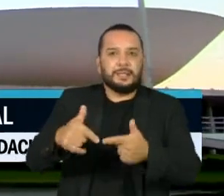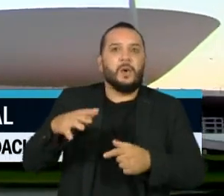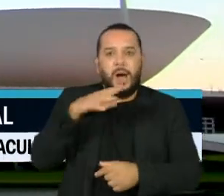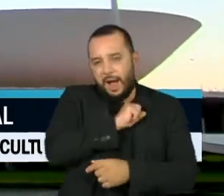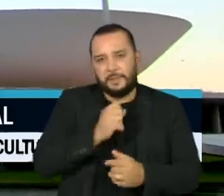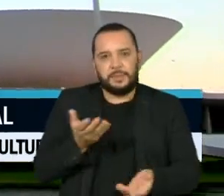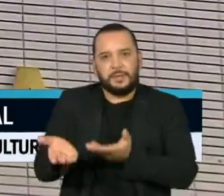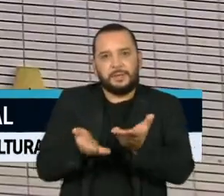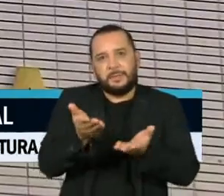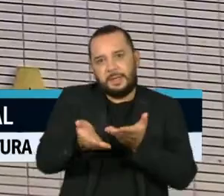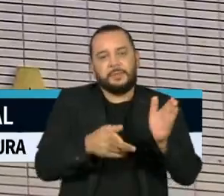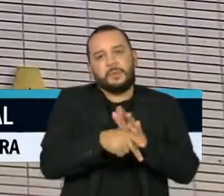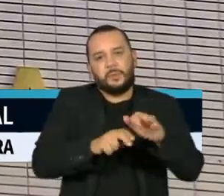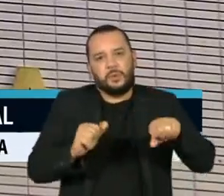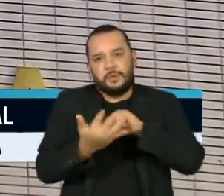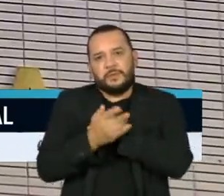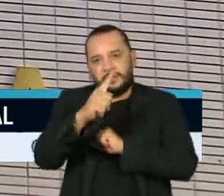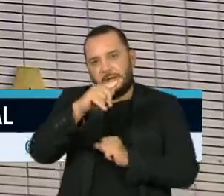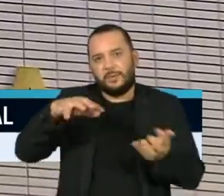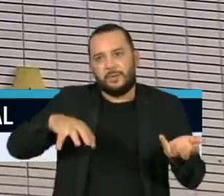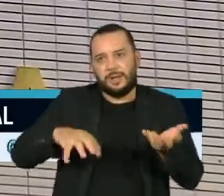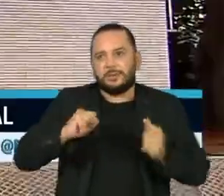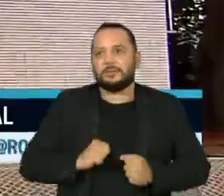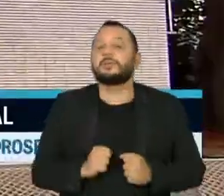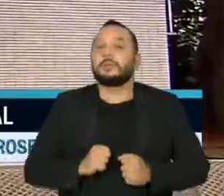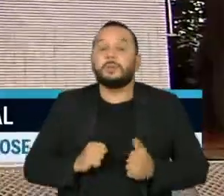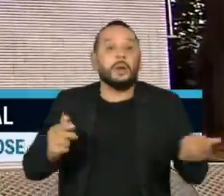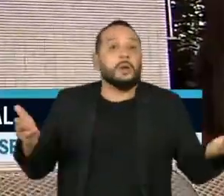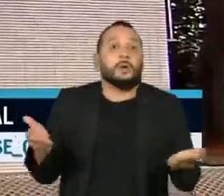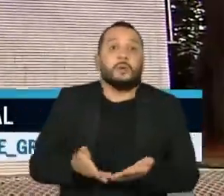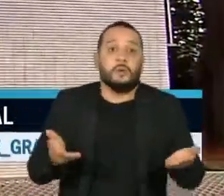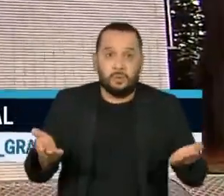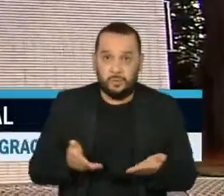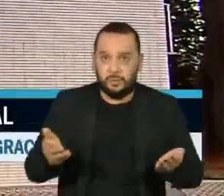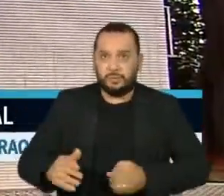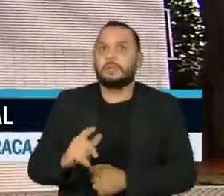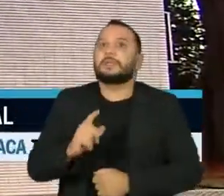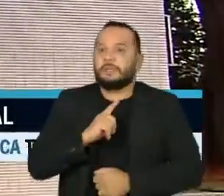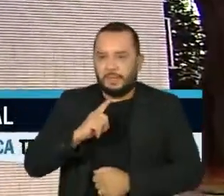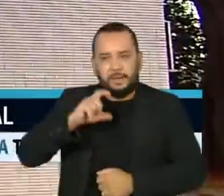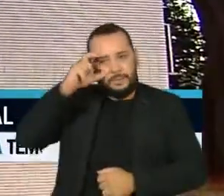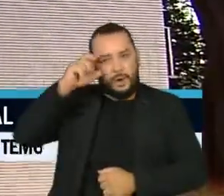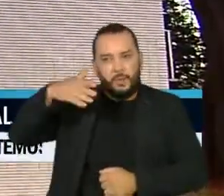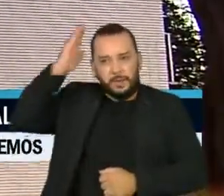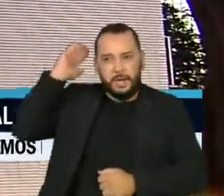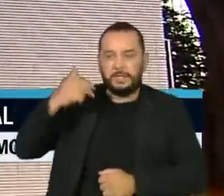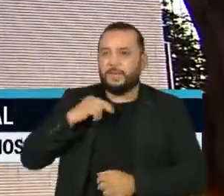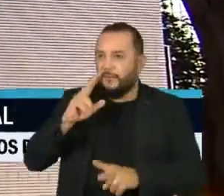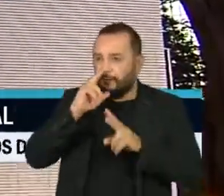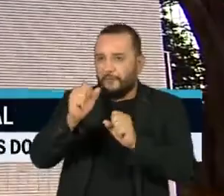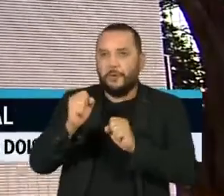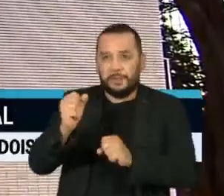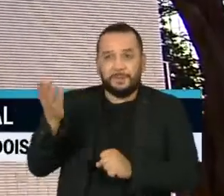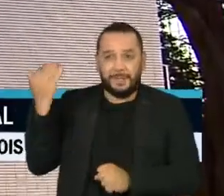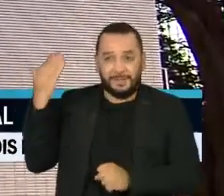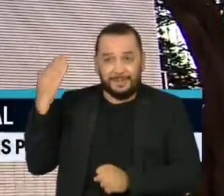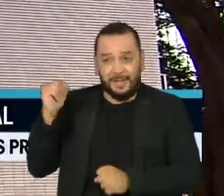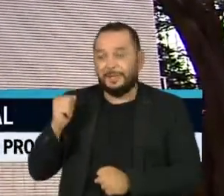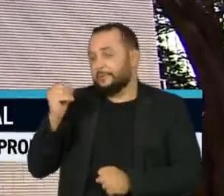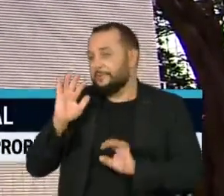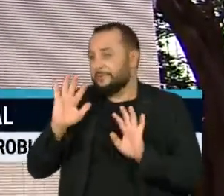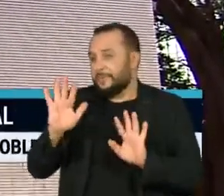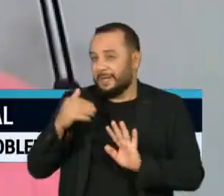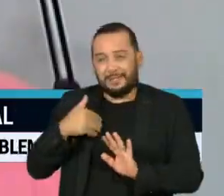a pandemia no Congresso. Mas ele acrescenta que hoje, a força da superpasta de Paulo Guedes é muito diferente daquela pregada nas